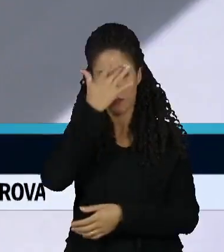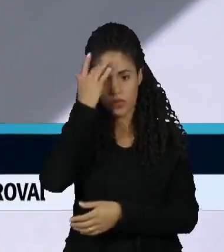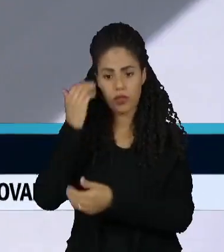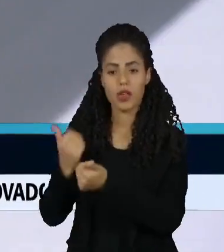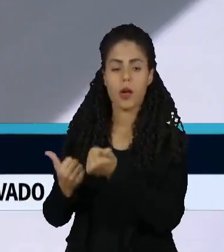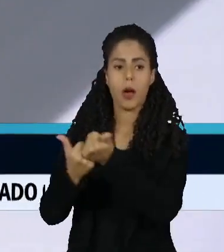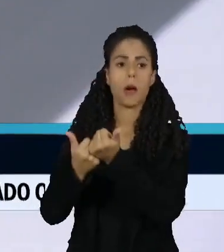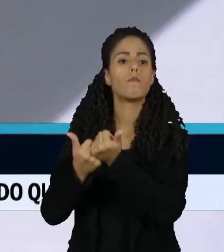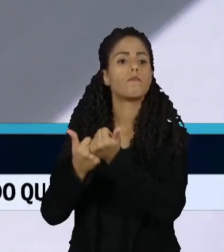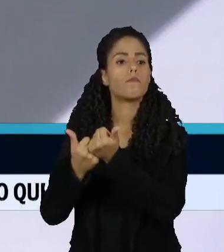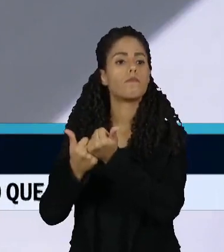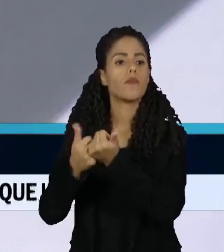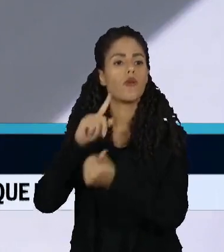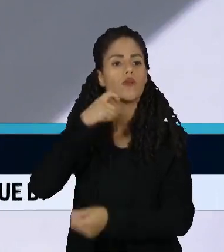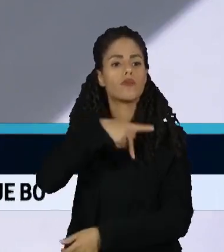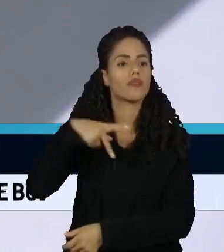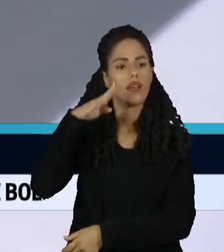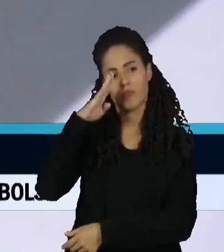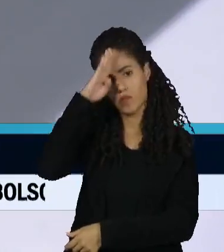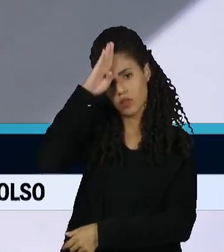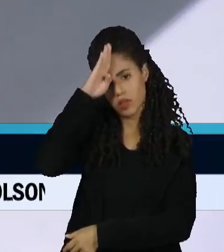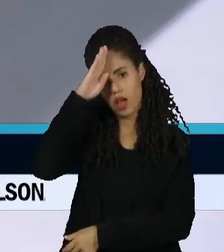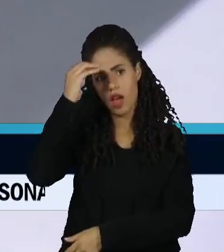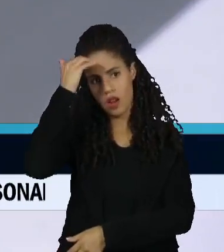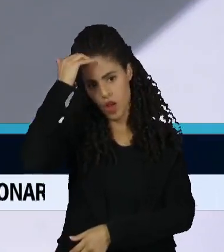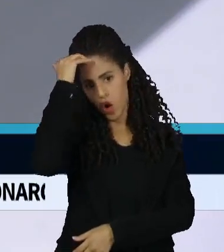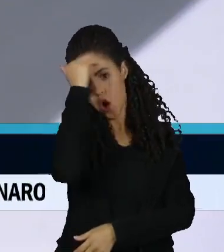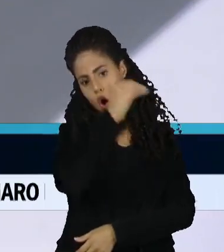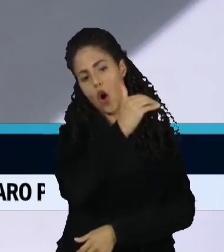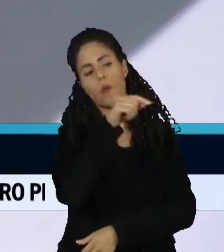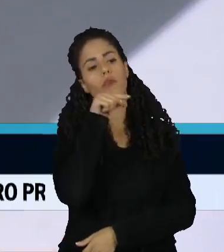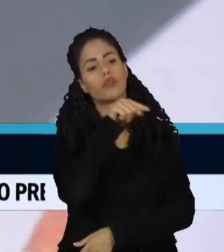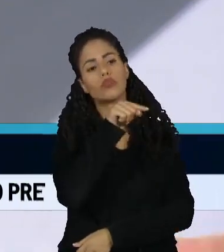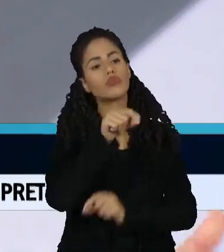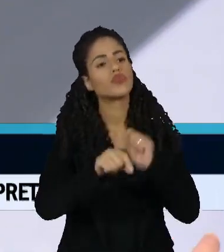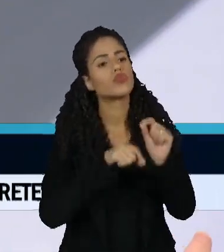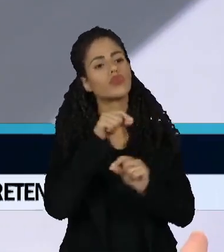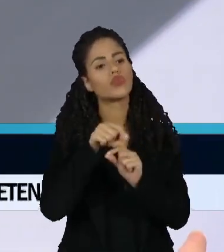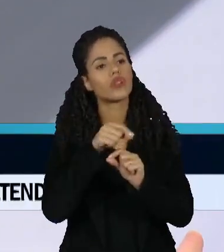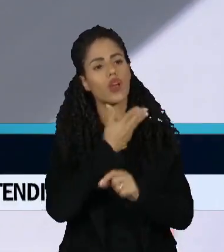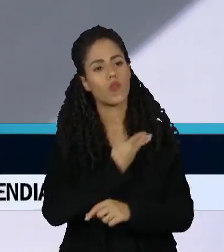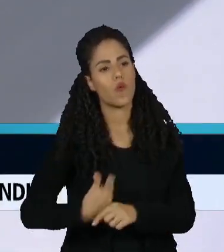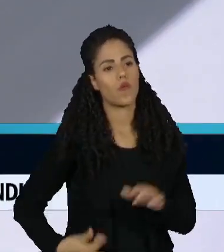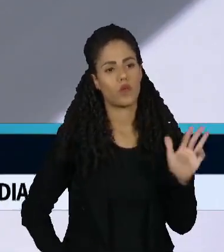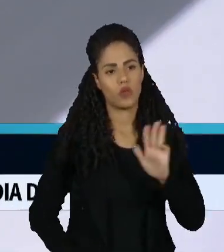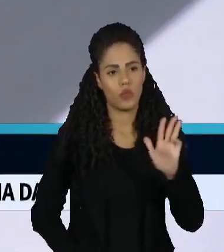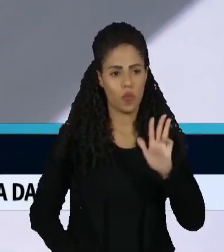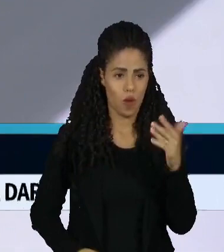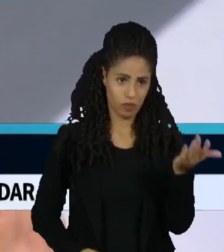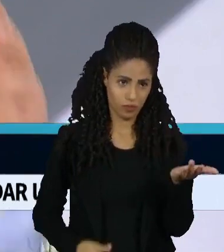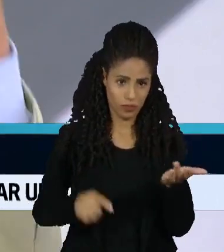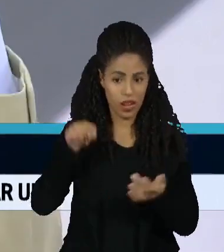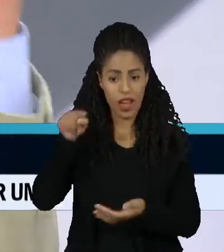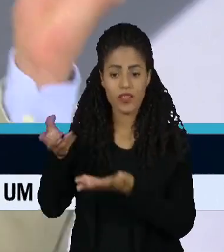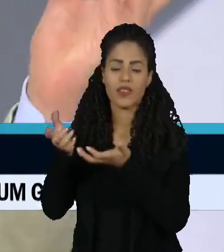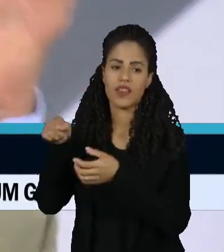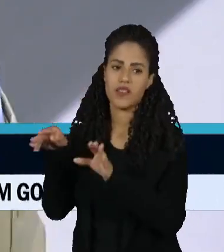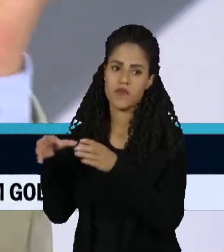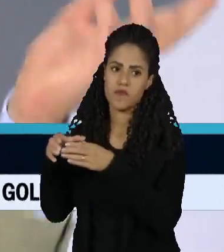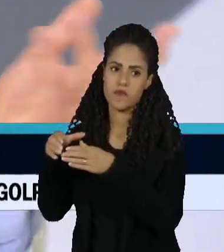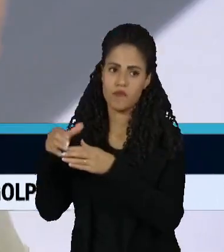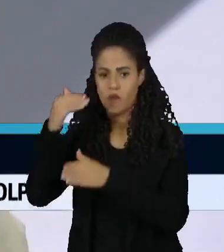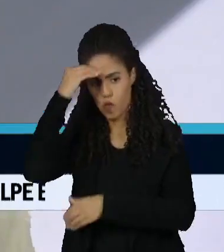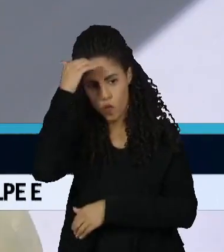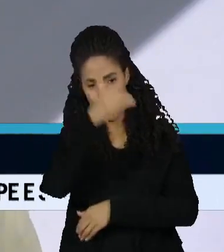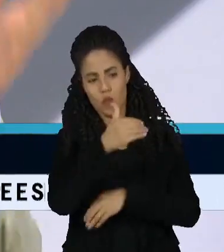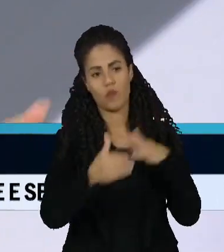que queriam, de alguma forma, jogar a responsabilidade pelos atos de 8 de janeiro no governo Lula. O que é